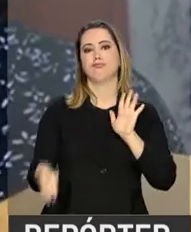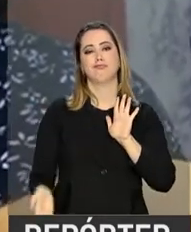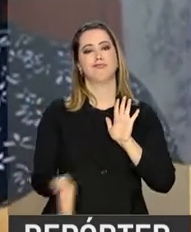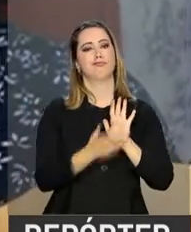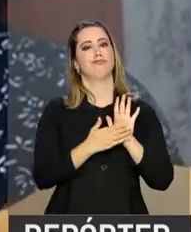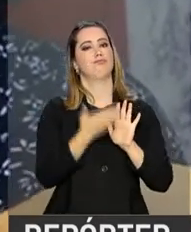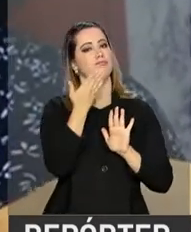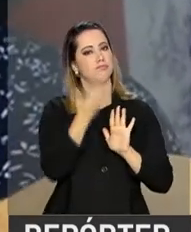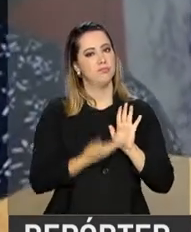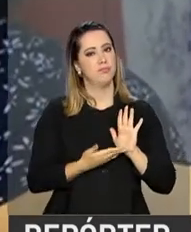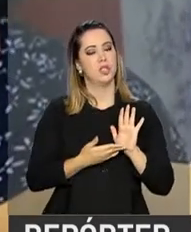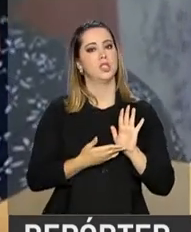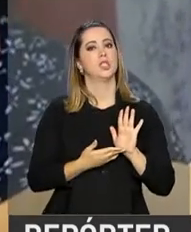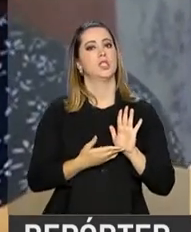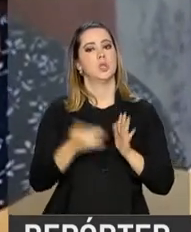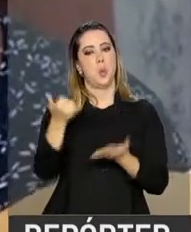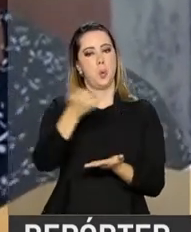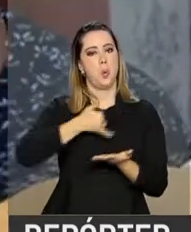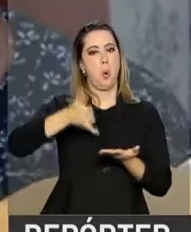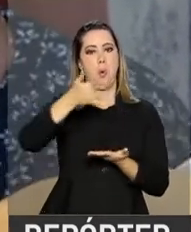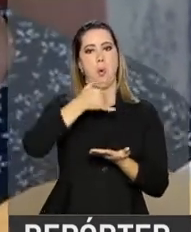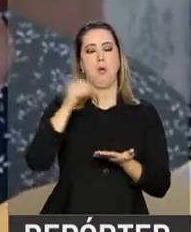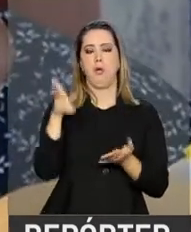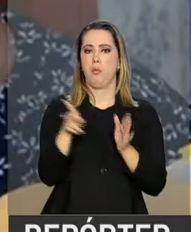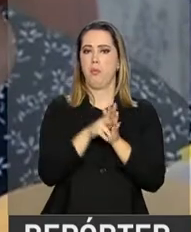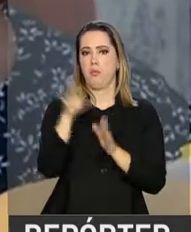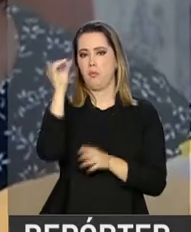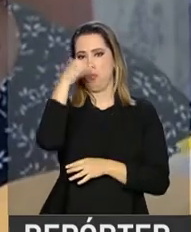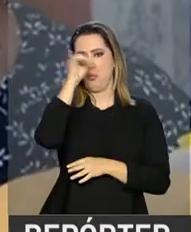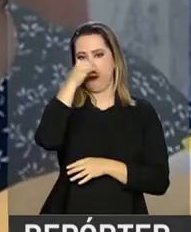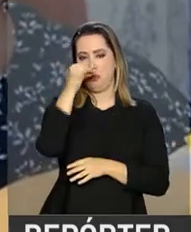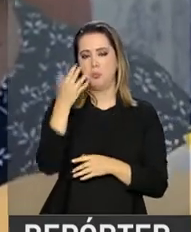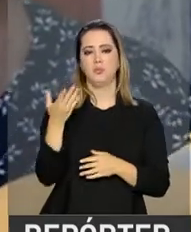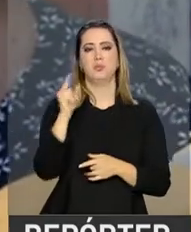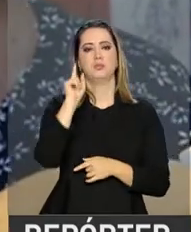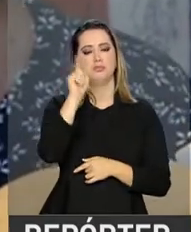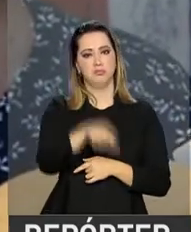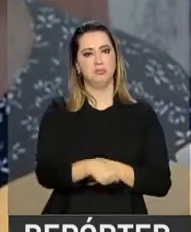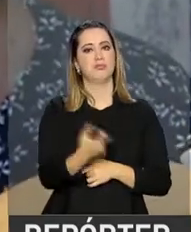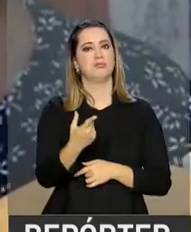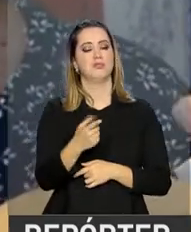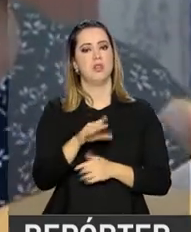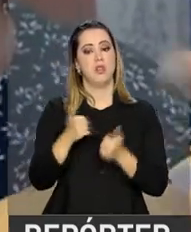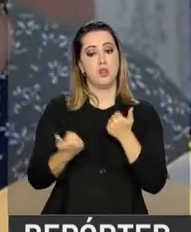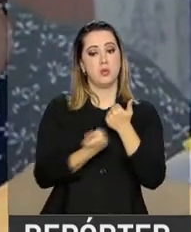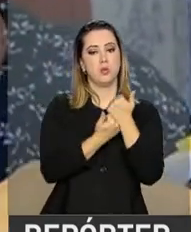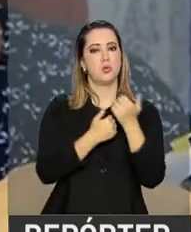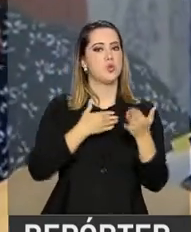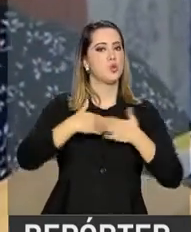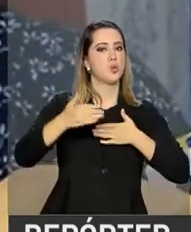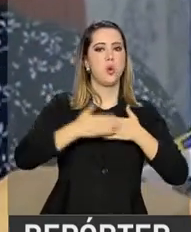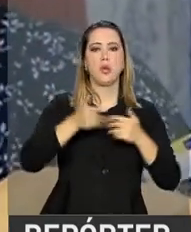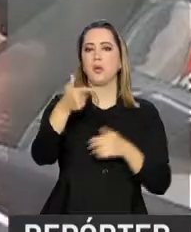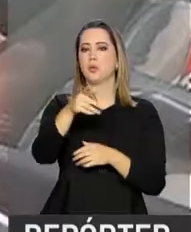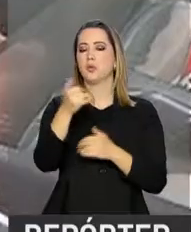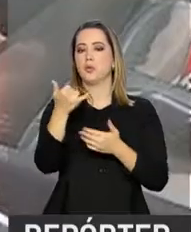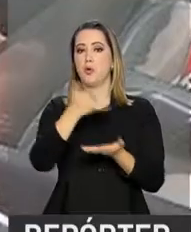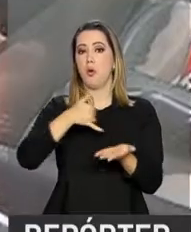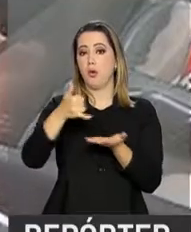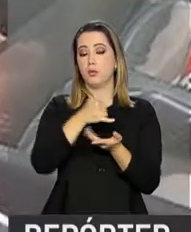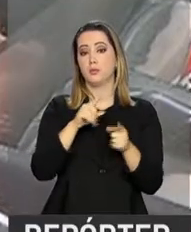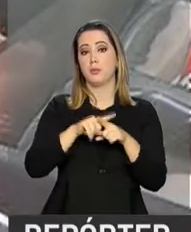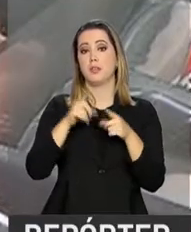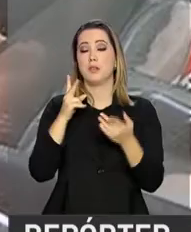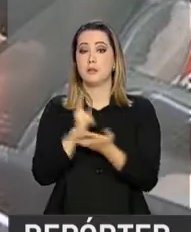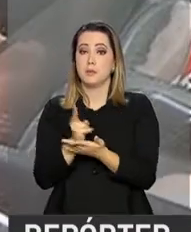inclusive a gordura a própria carne do tamanho do corpo ela substitui qualquer óleo hoje mas mesmo